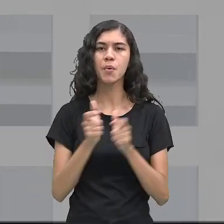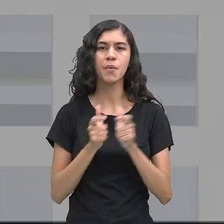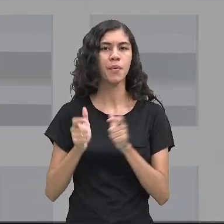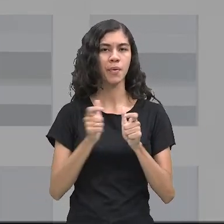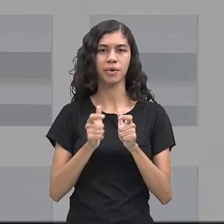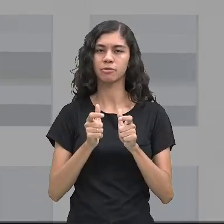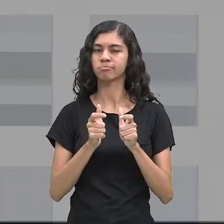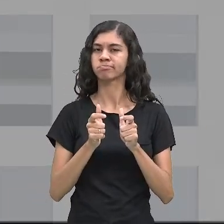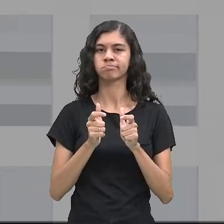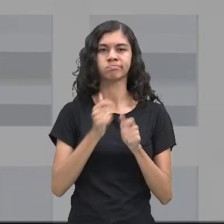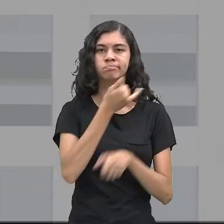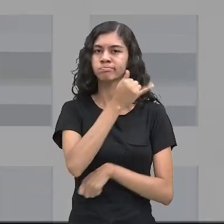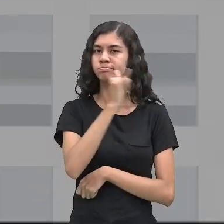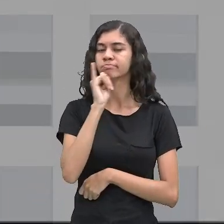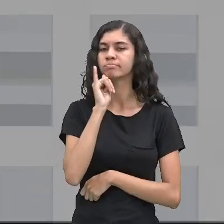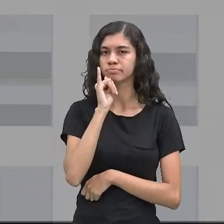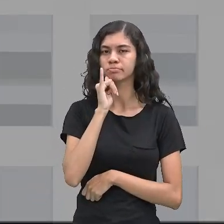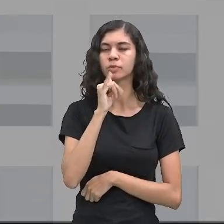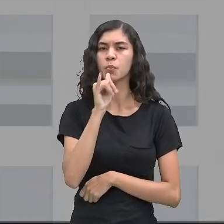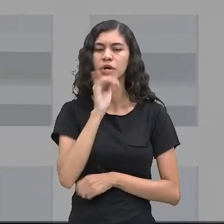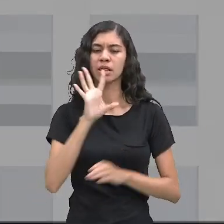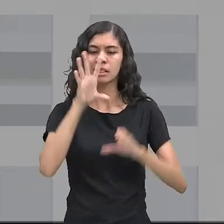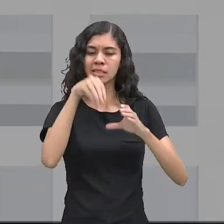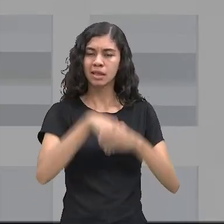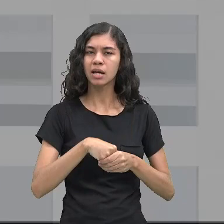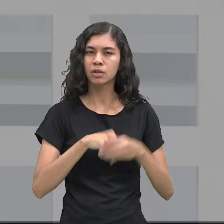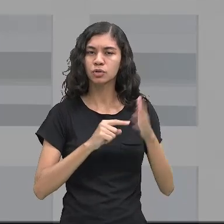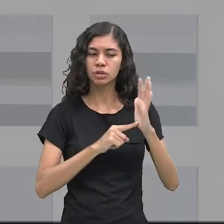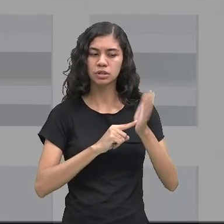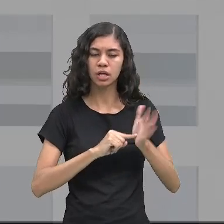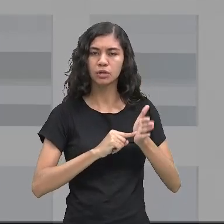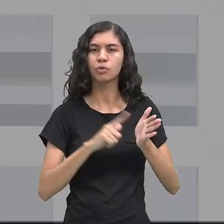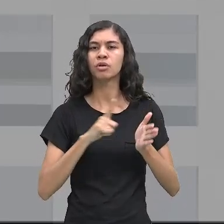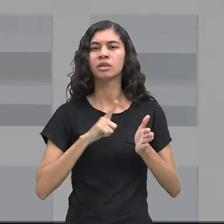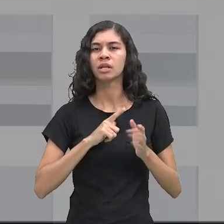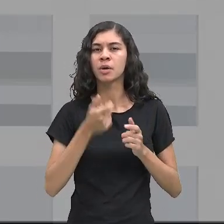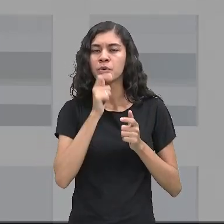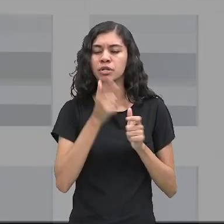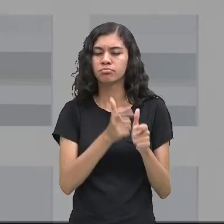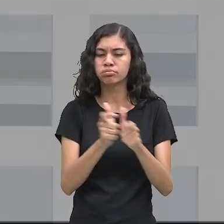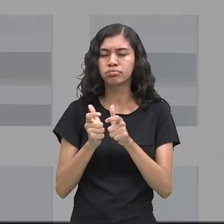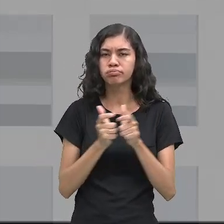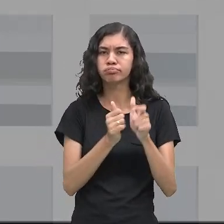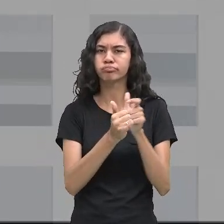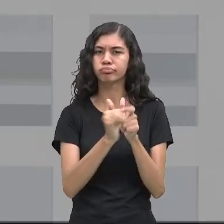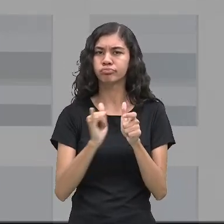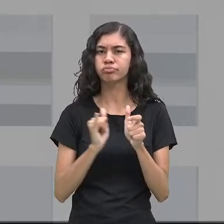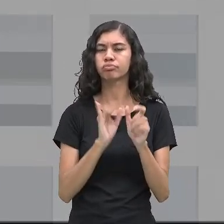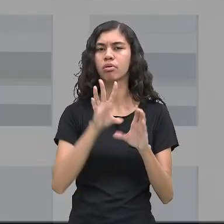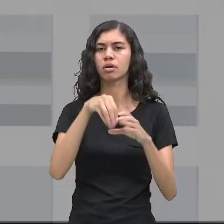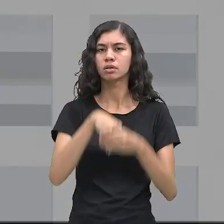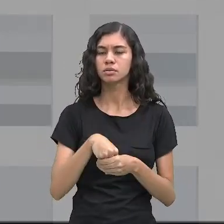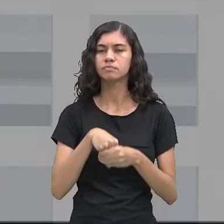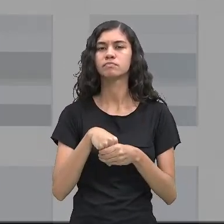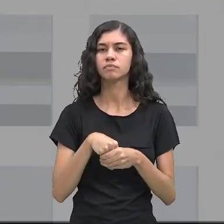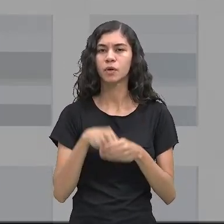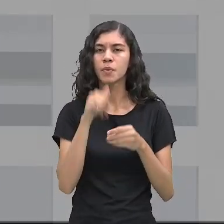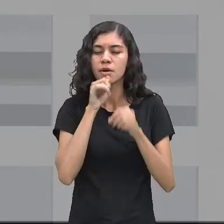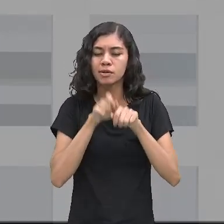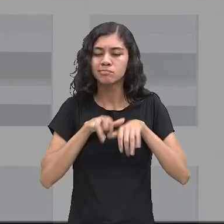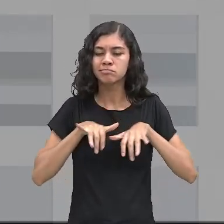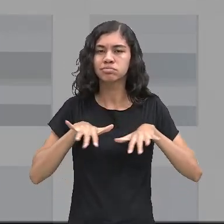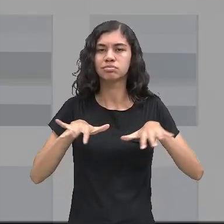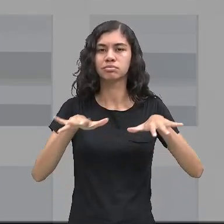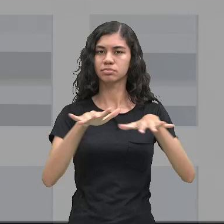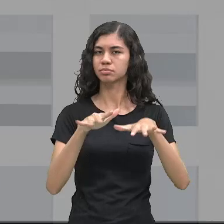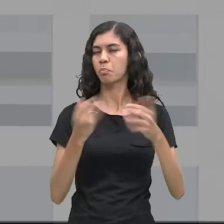já possui uma resistência interna, tá certo? Que vai fazer com que parte dessa energia gerada seja dissipada na forma de